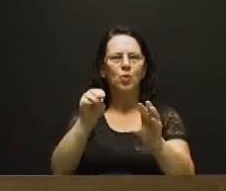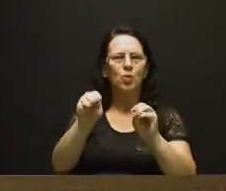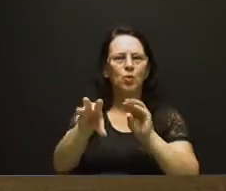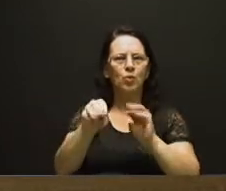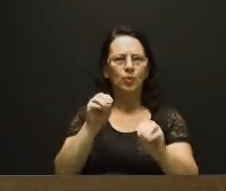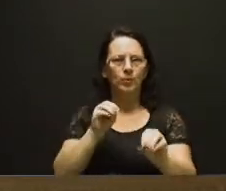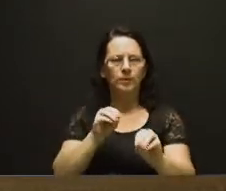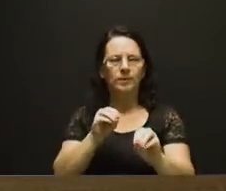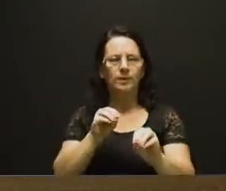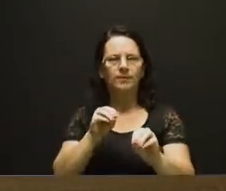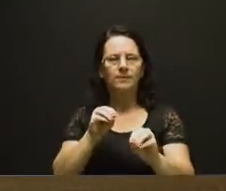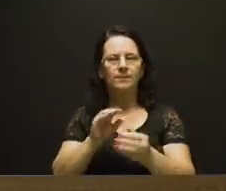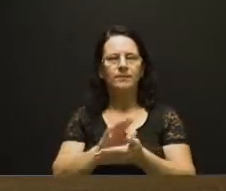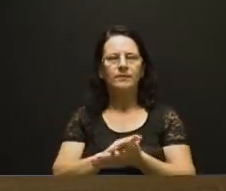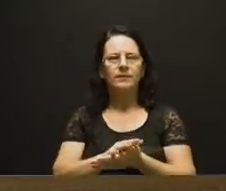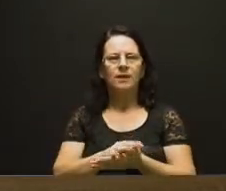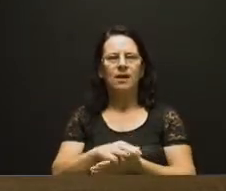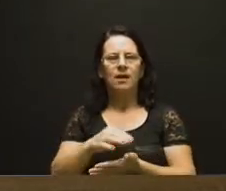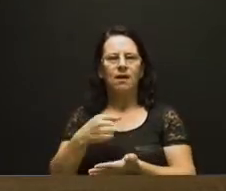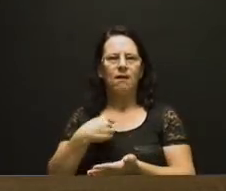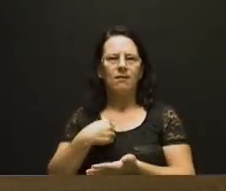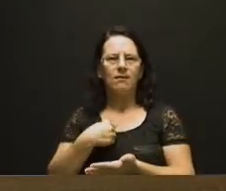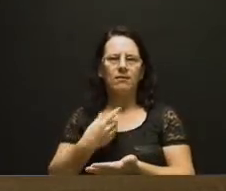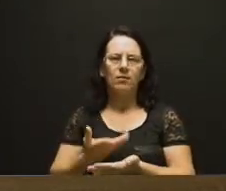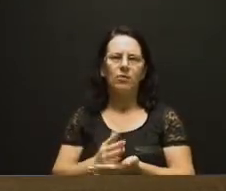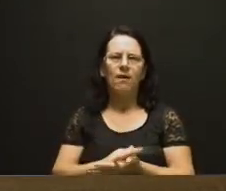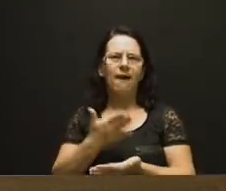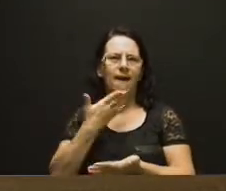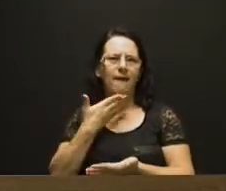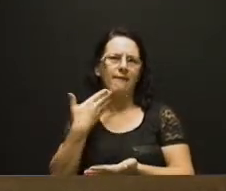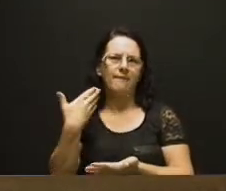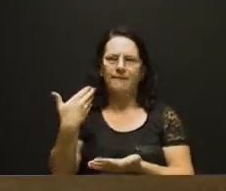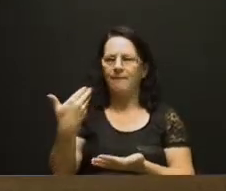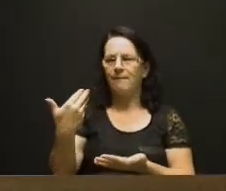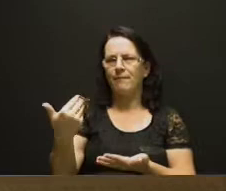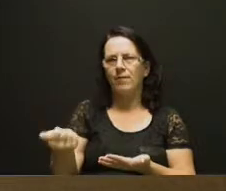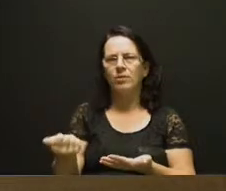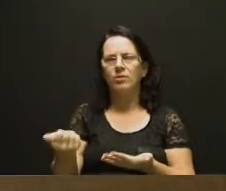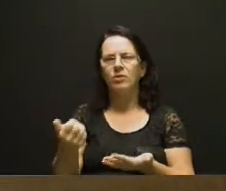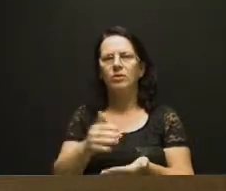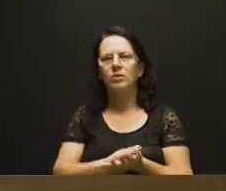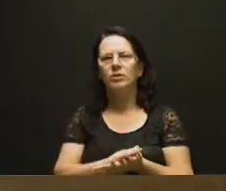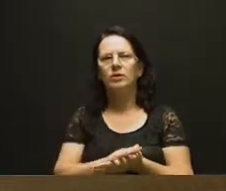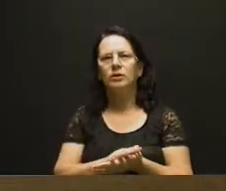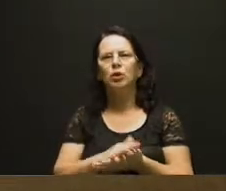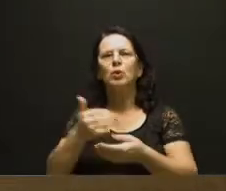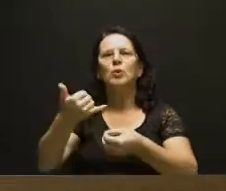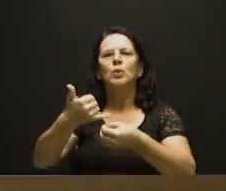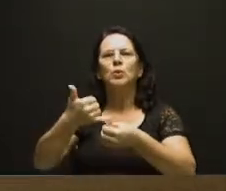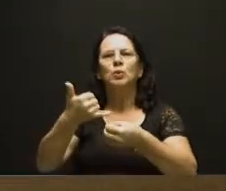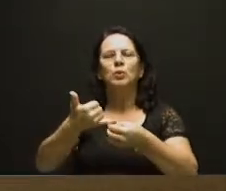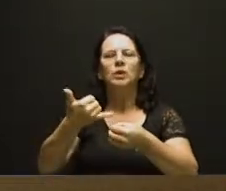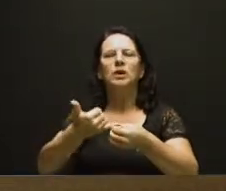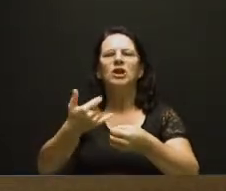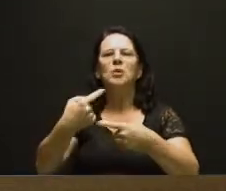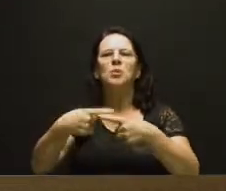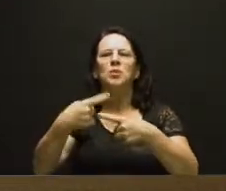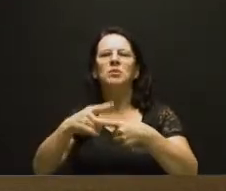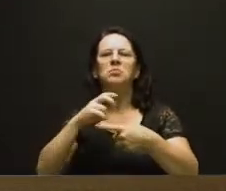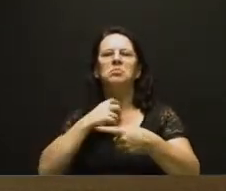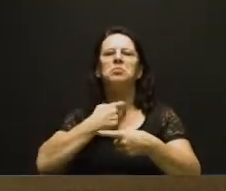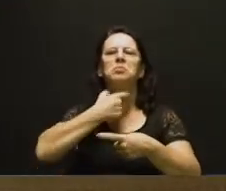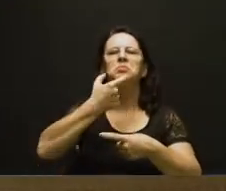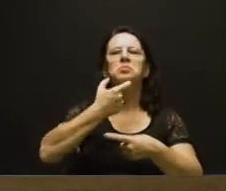corrente que olha é melhor o líder se tornar líder porque têm voz mais grossa